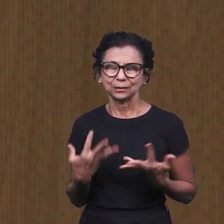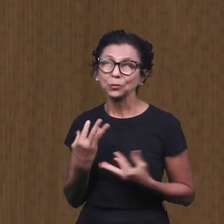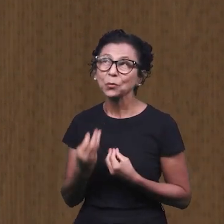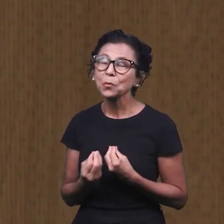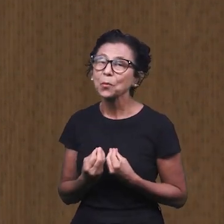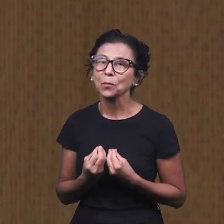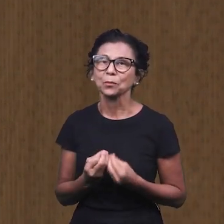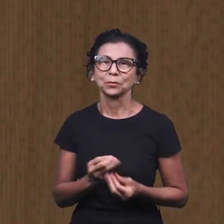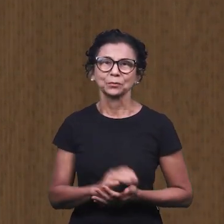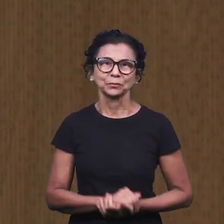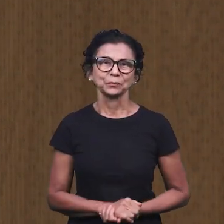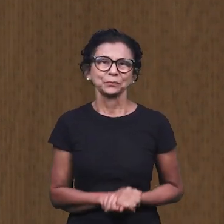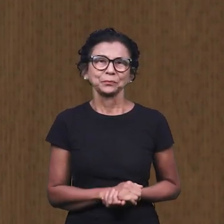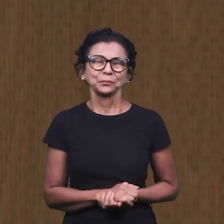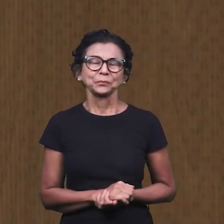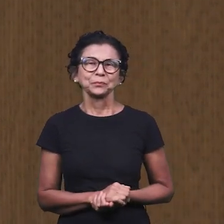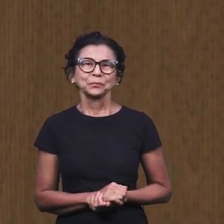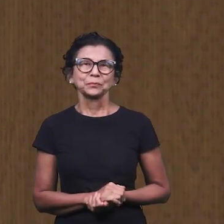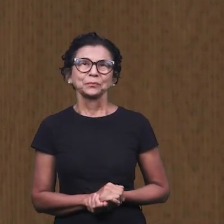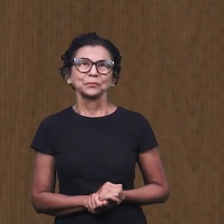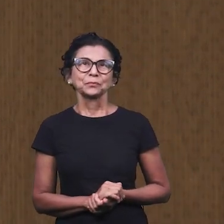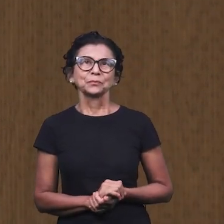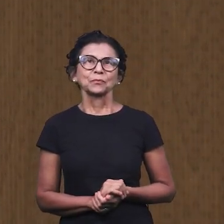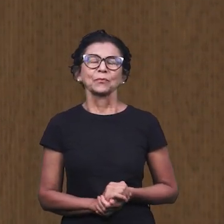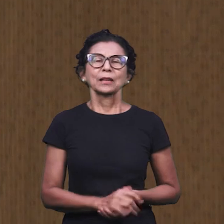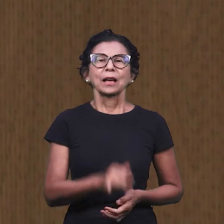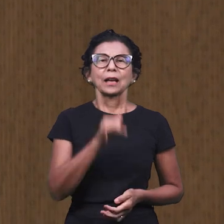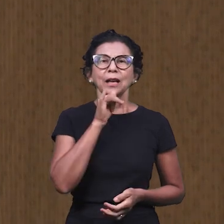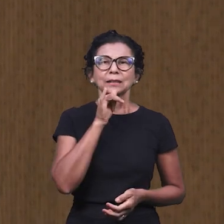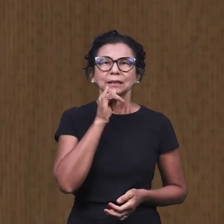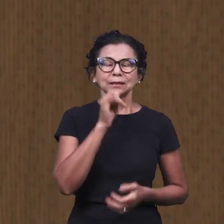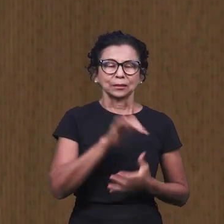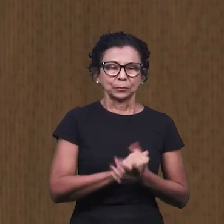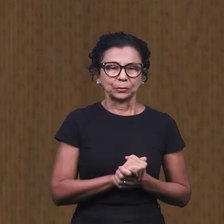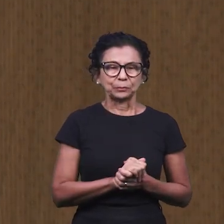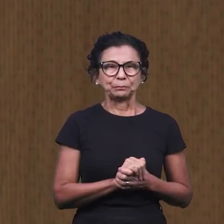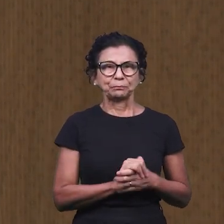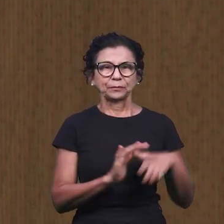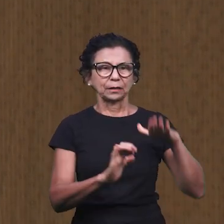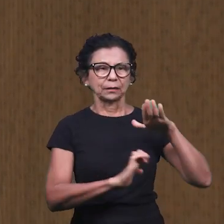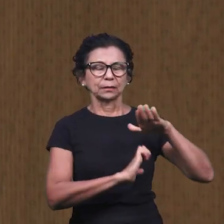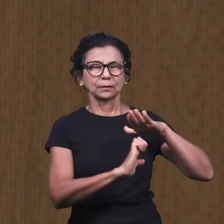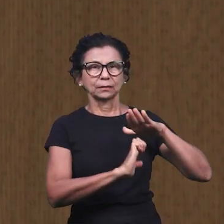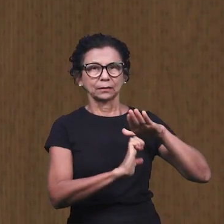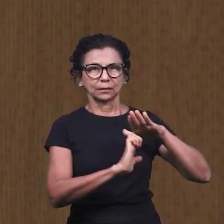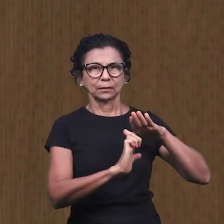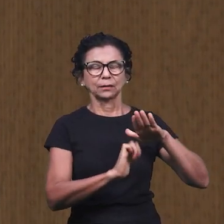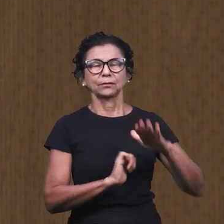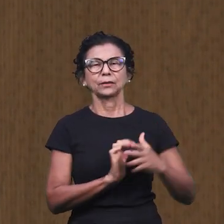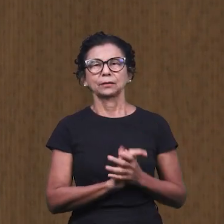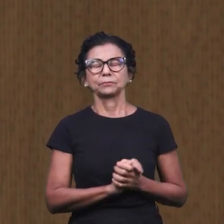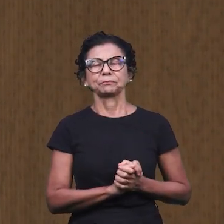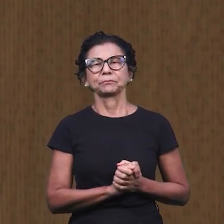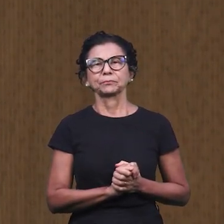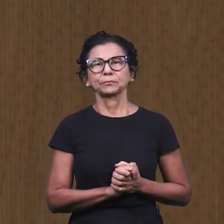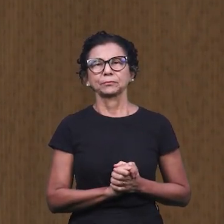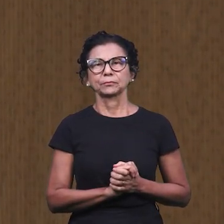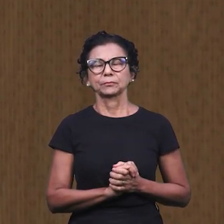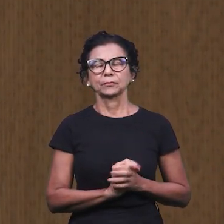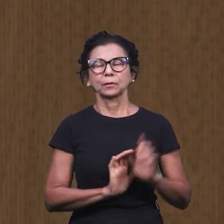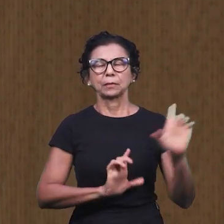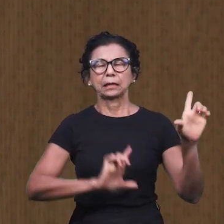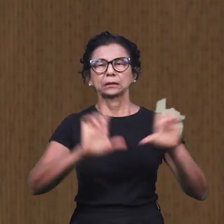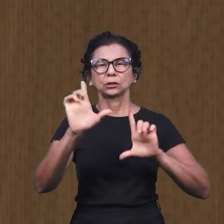A TV aberta que nós temos hoje no Brasil, o que acontece? Tem uma rede que ela manda